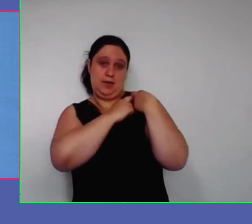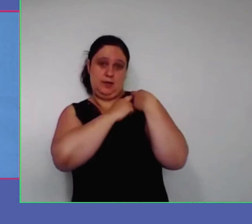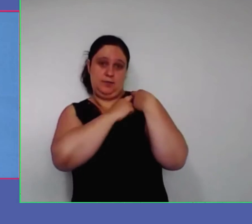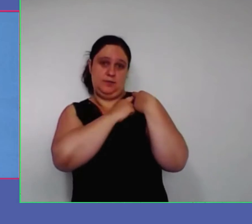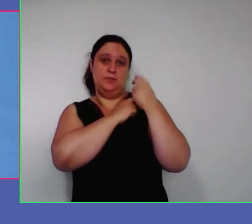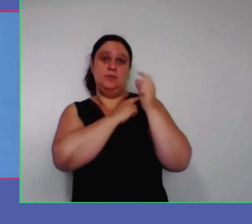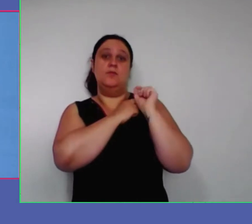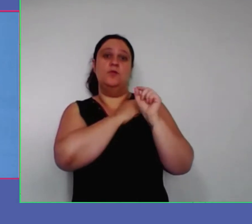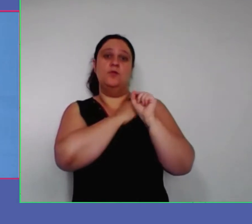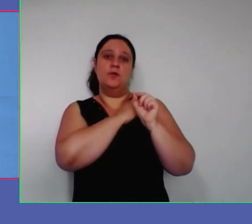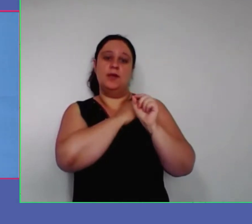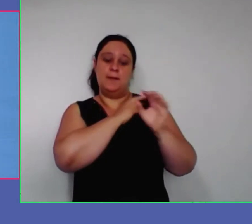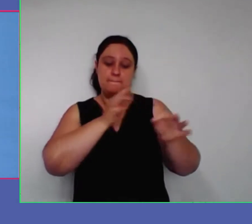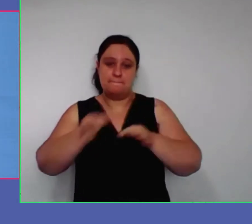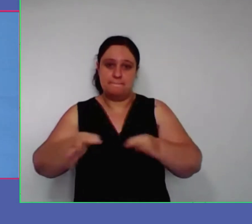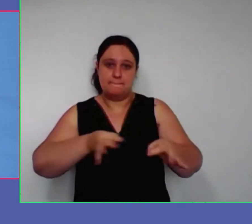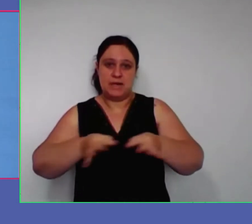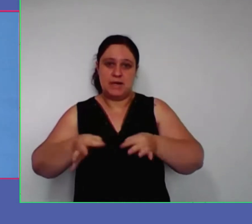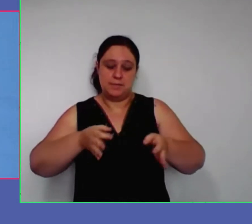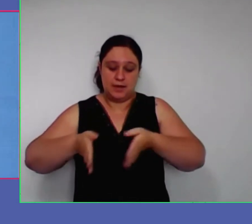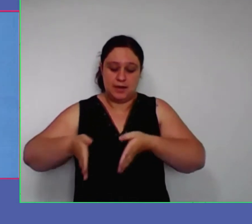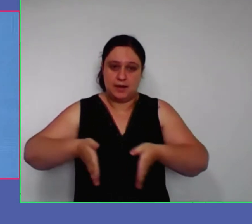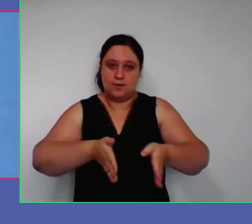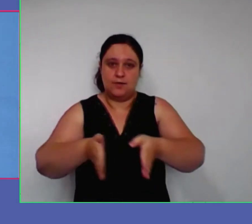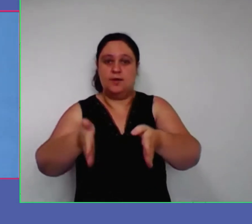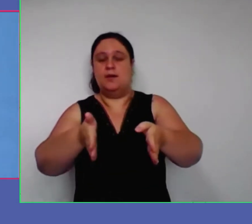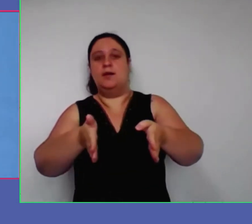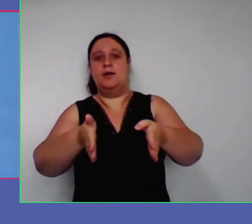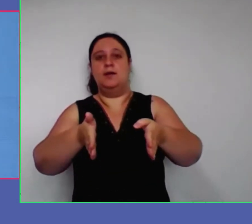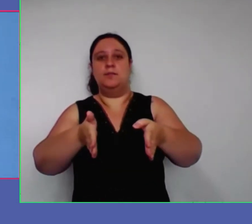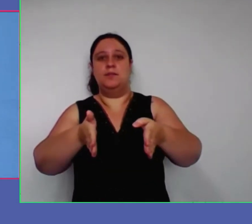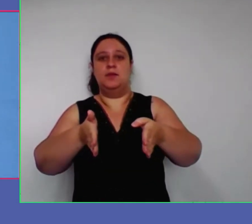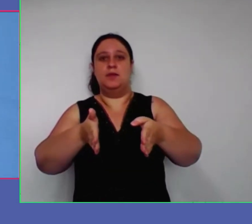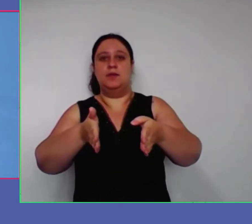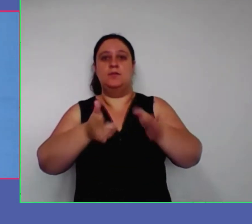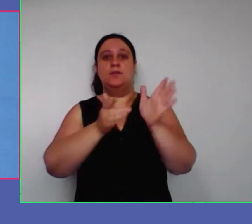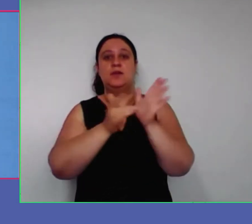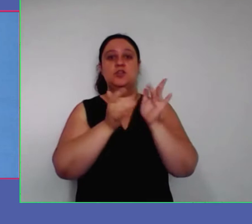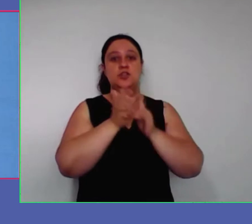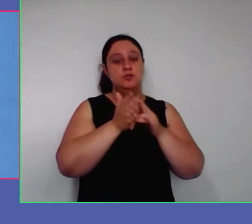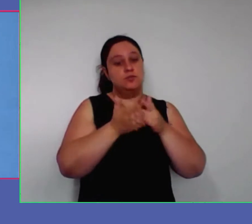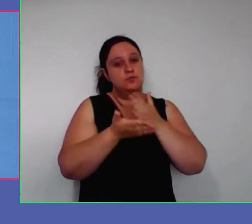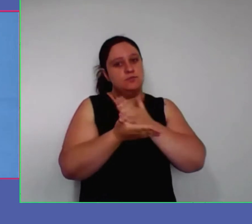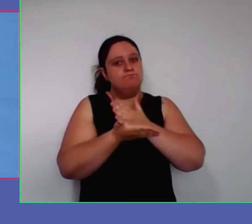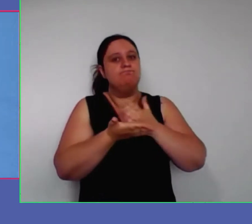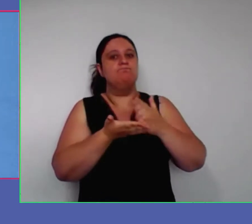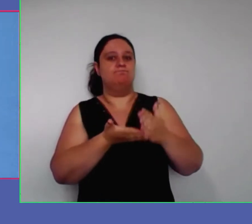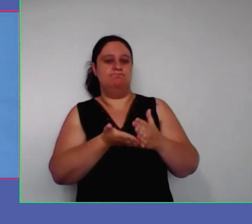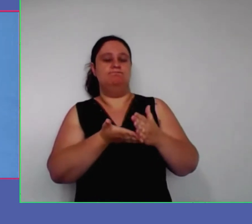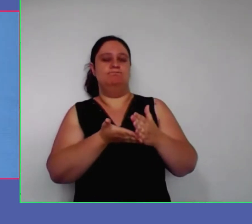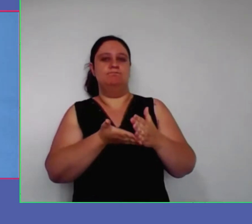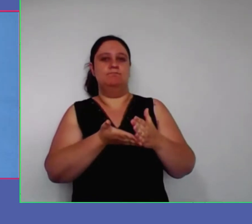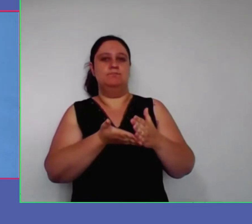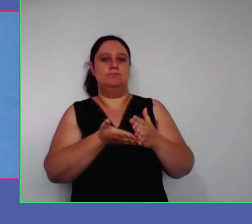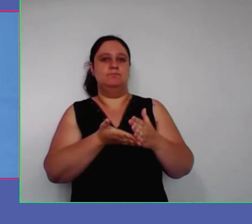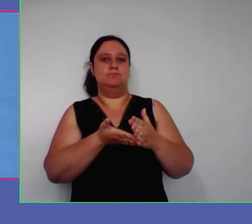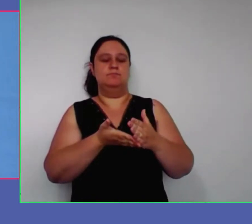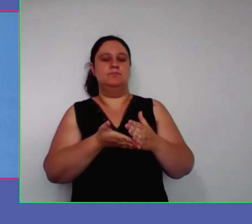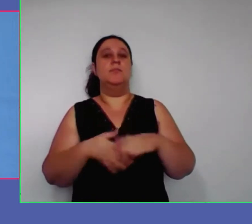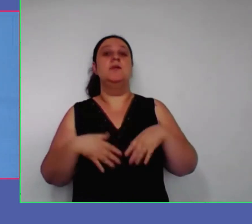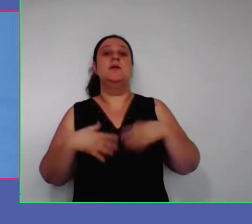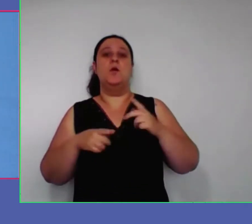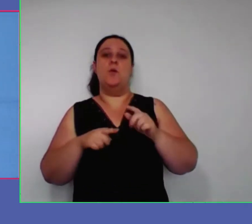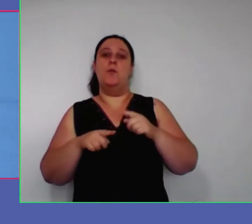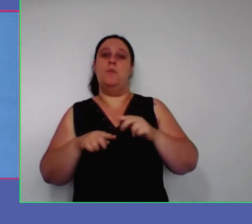o caminho para a introdução do rei do reino dos céus. Por isso ele passava a pregar no capítulo